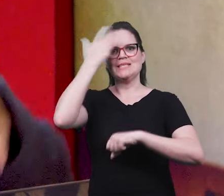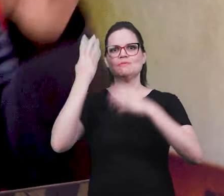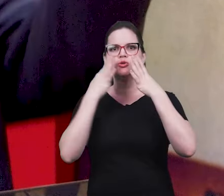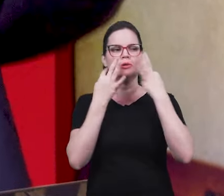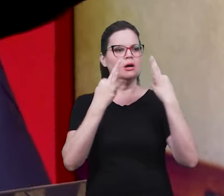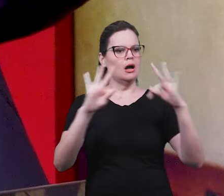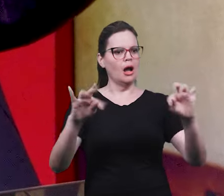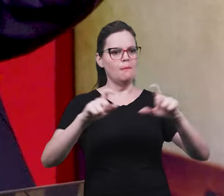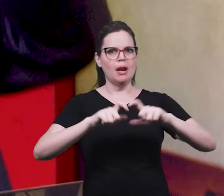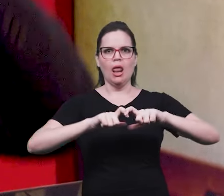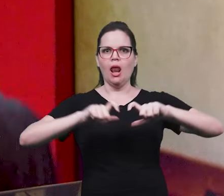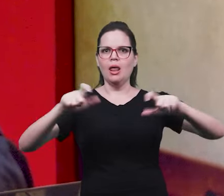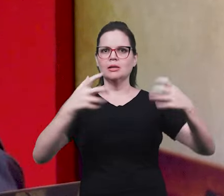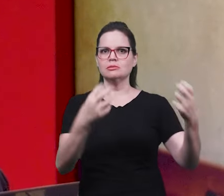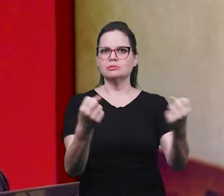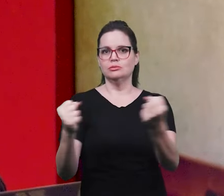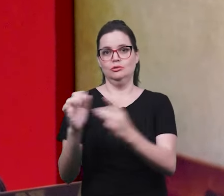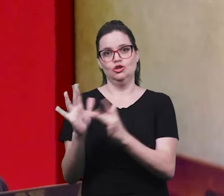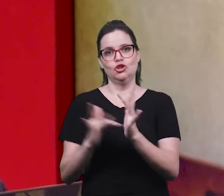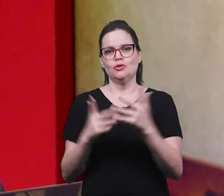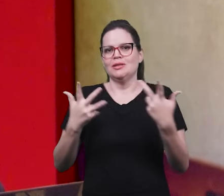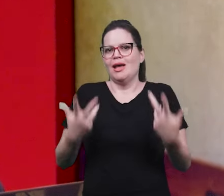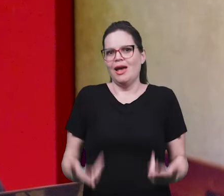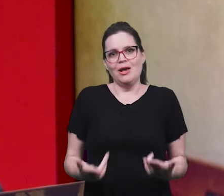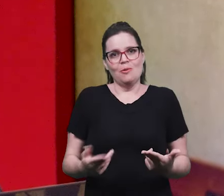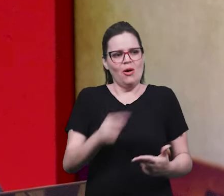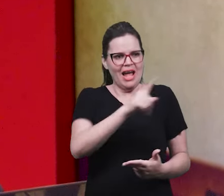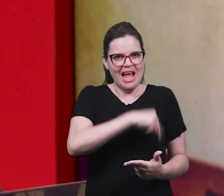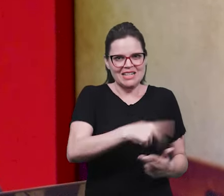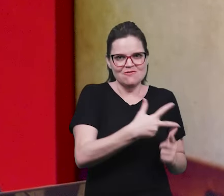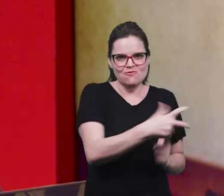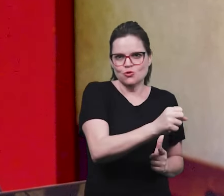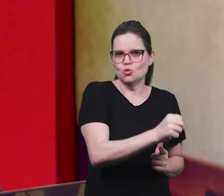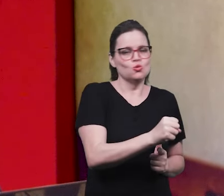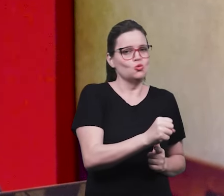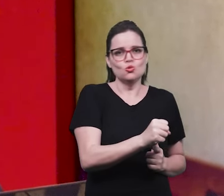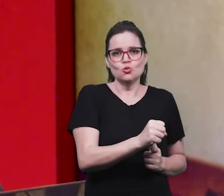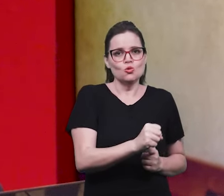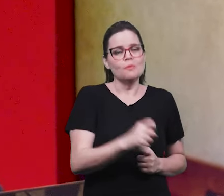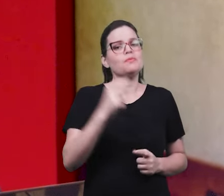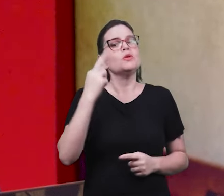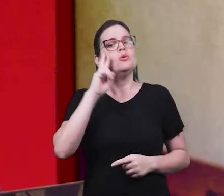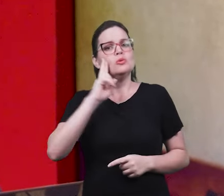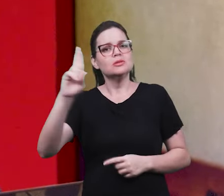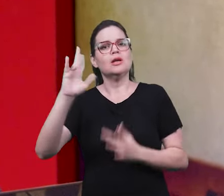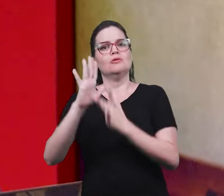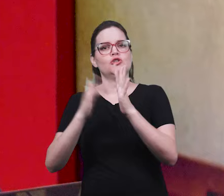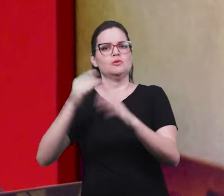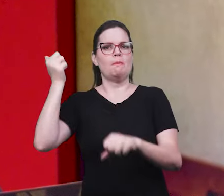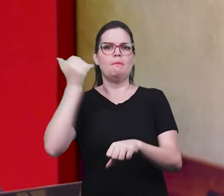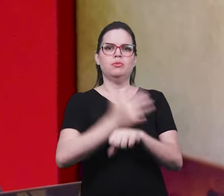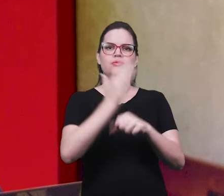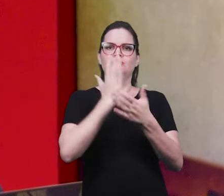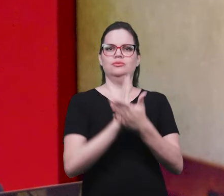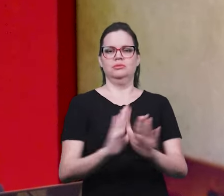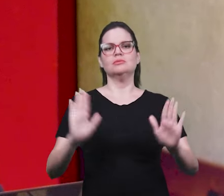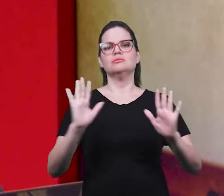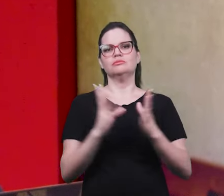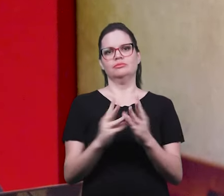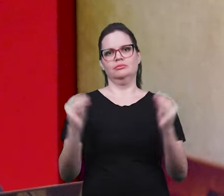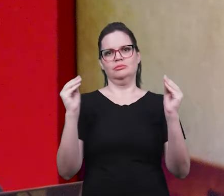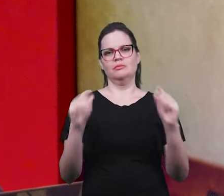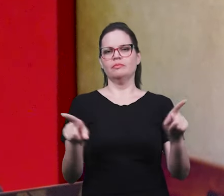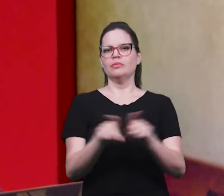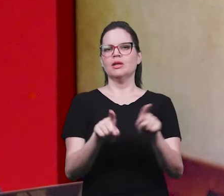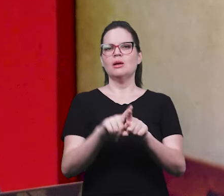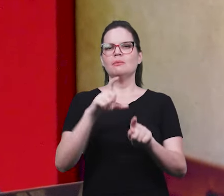Tertuliano já falava no primeiro século, já falava sobre a questão do sangue dos mártires, né? Ele falava também sobre a questão